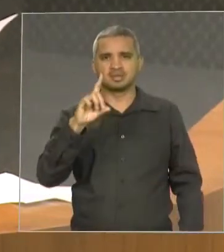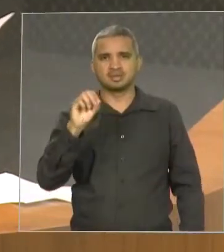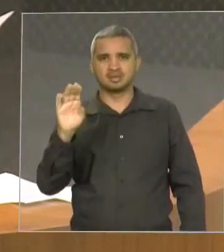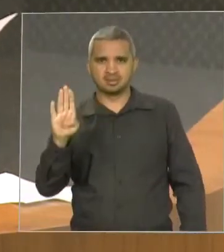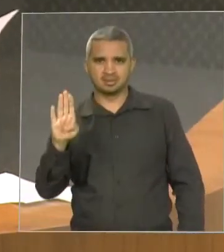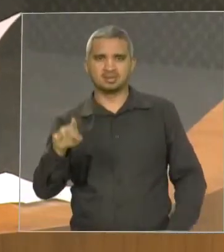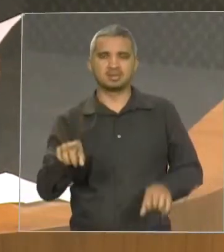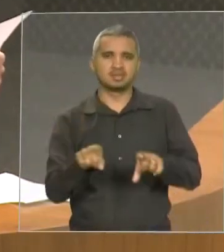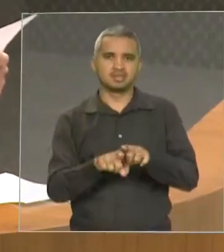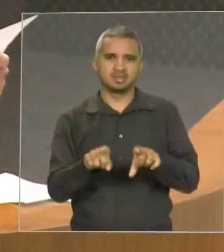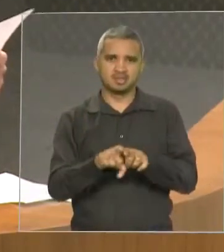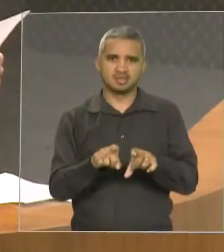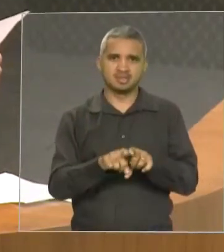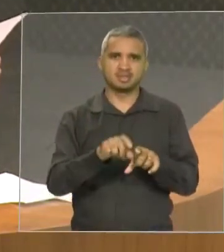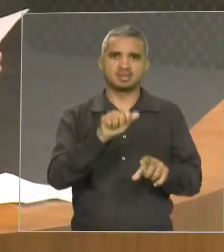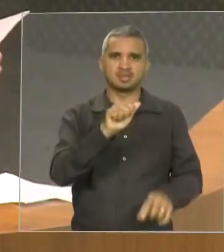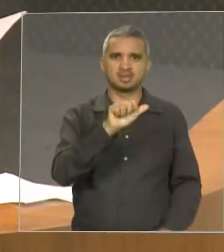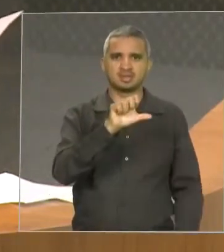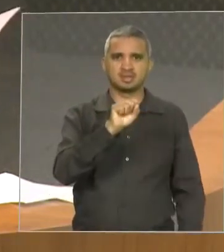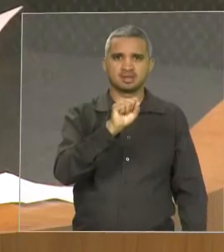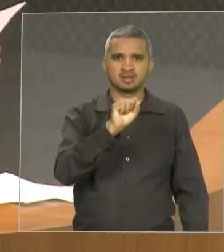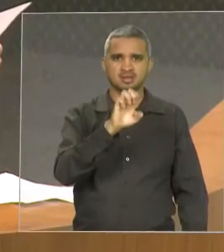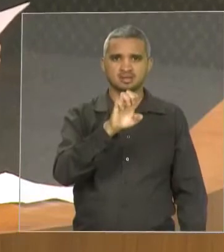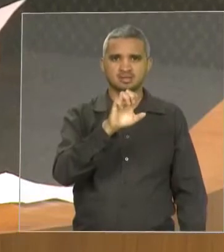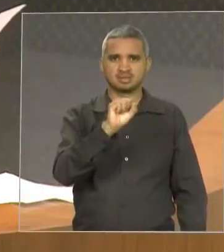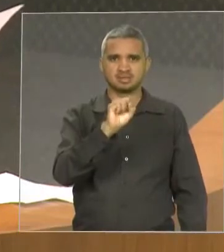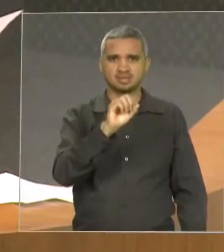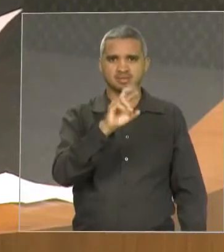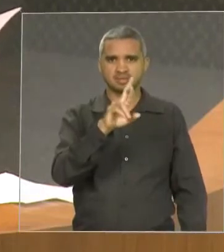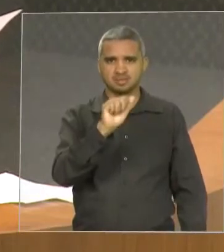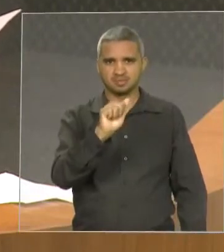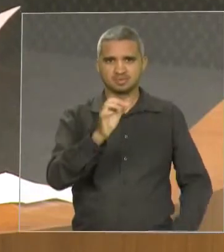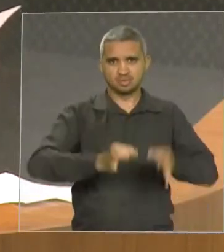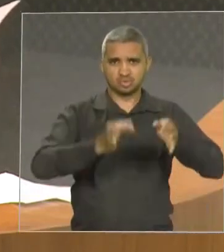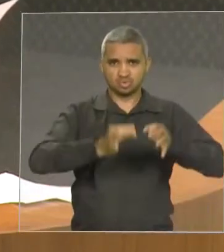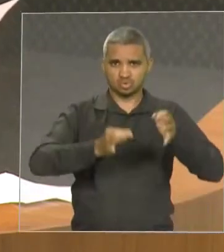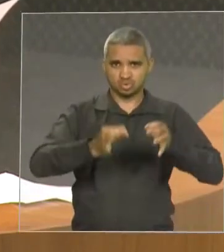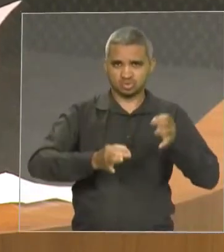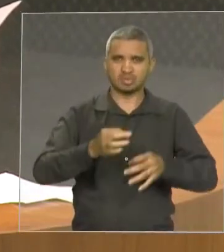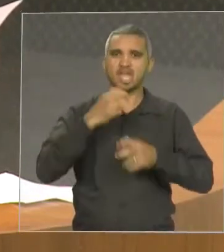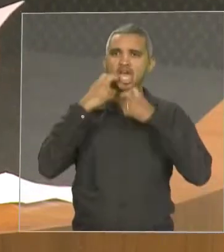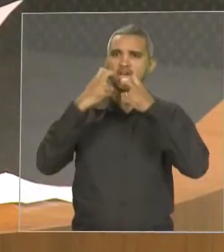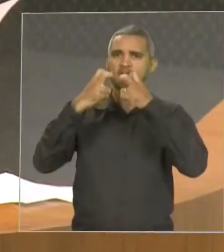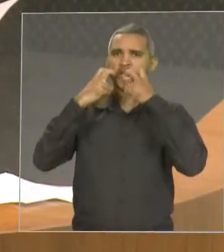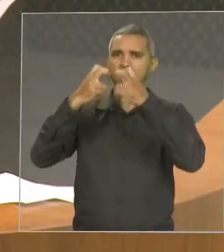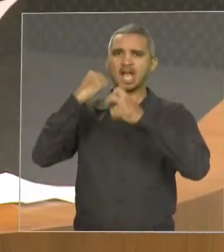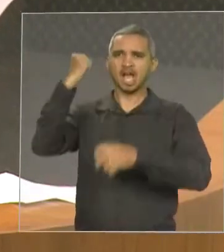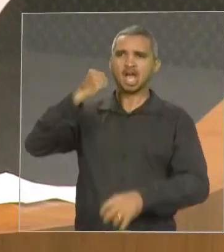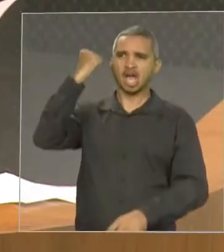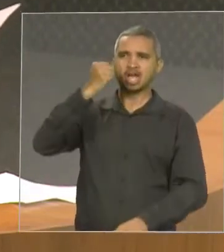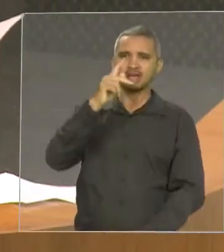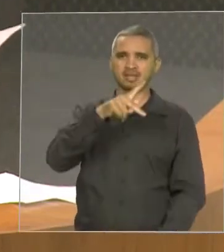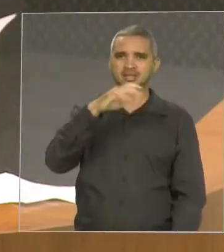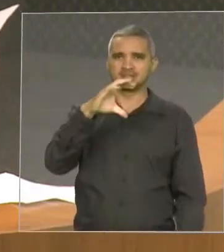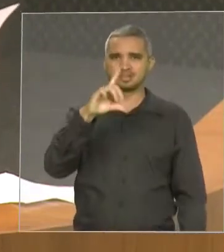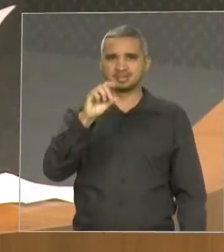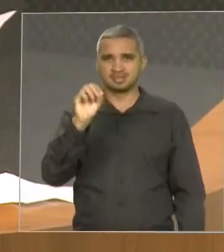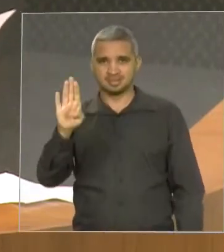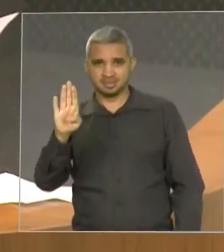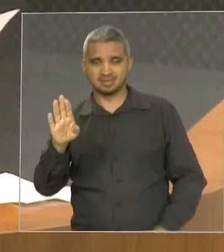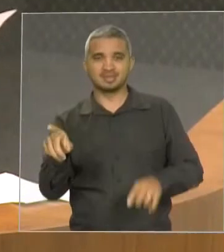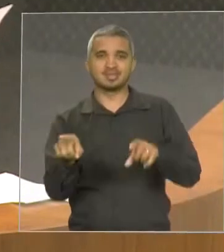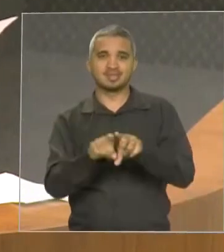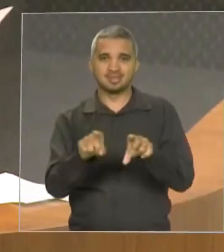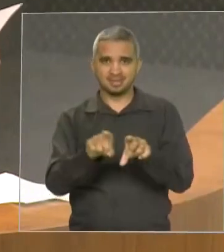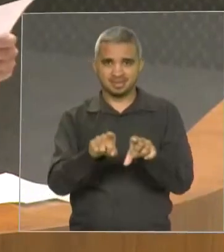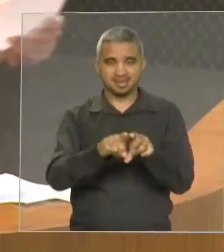jurídica lá gritando PCdoB, diretora de orientação e assistência do consumidor também